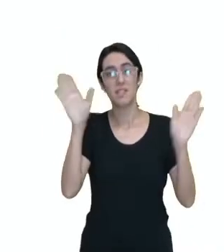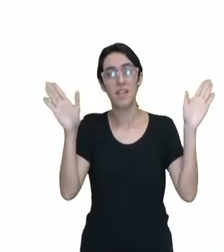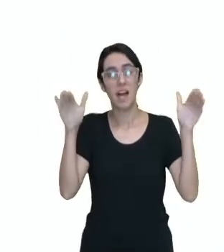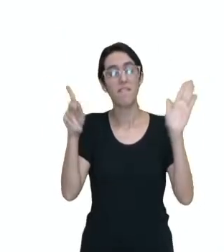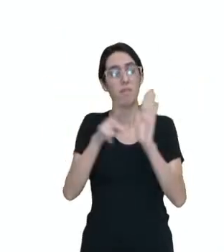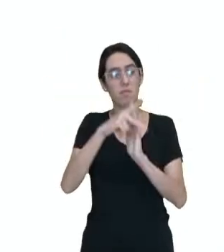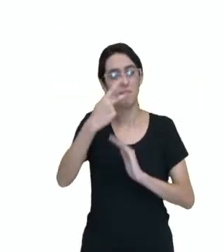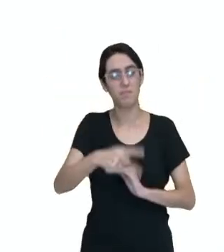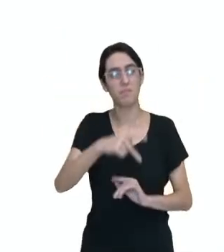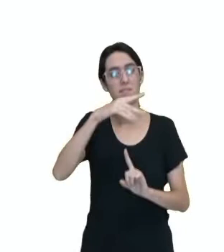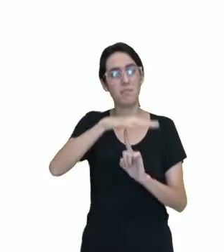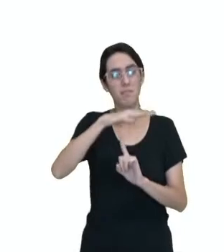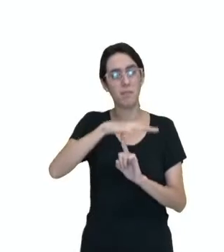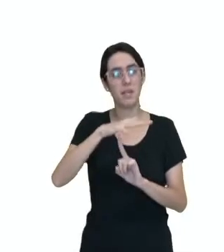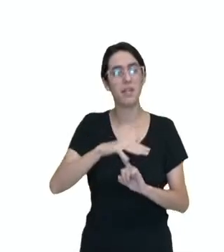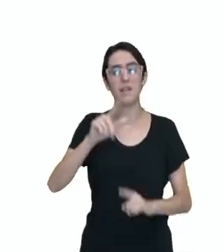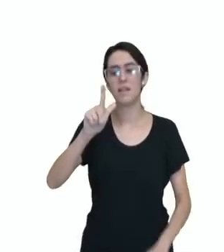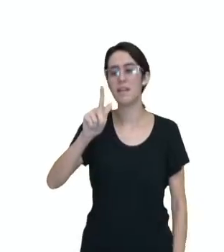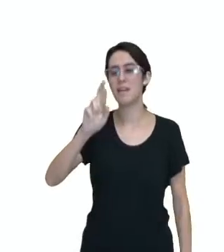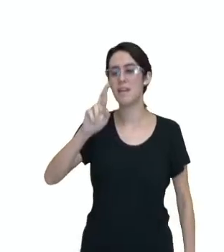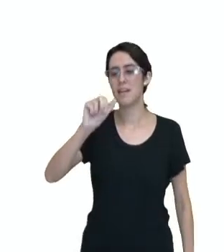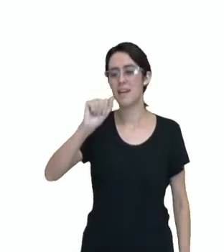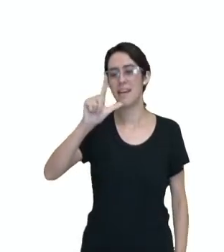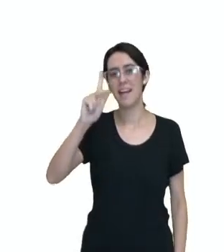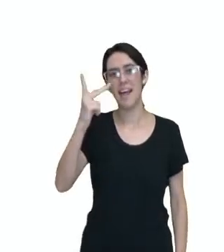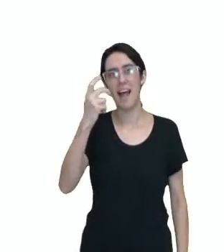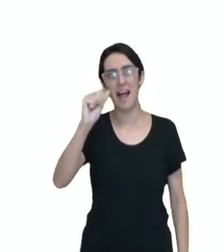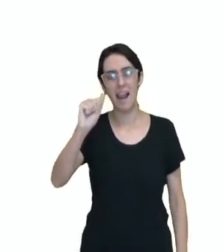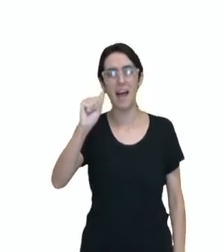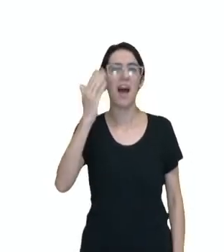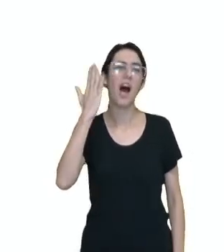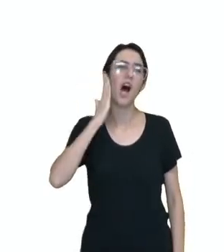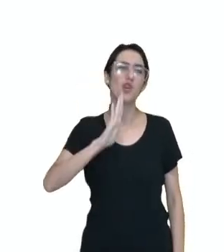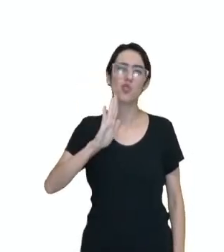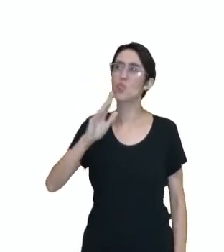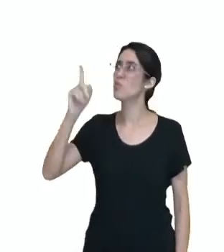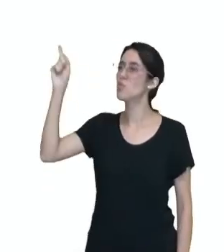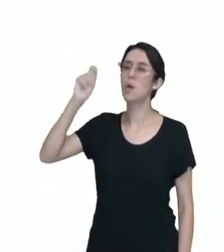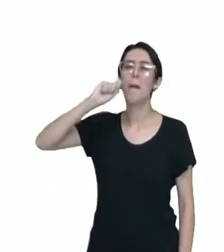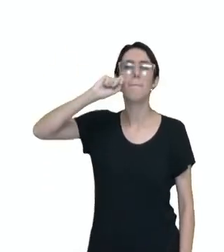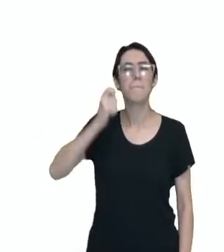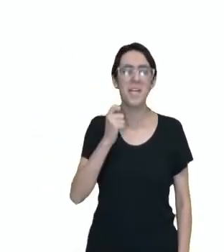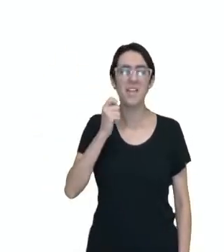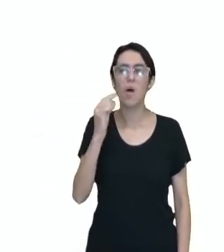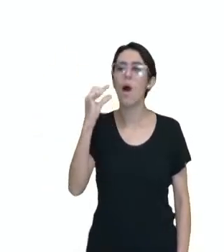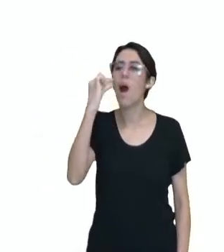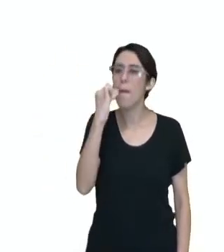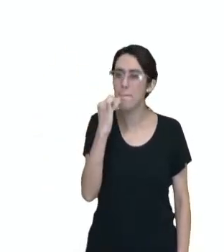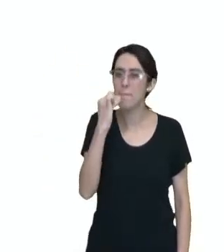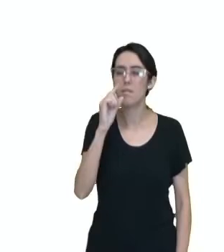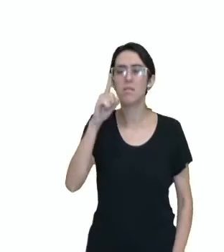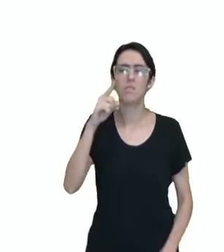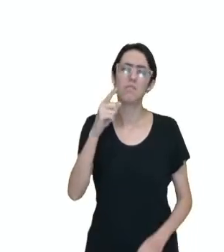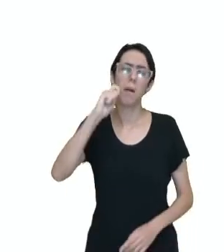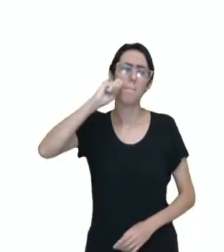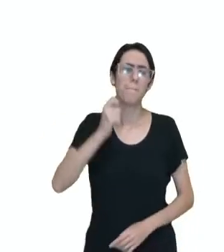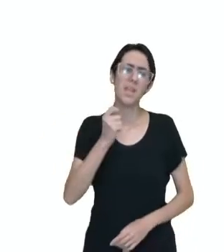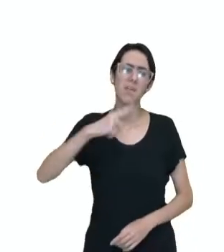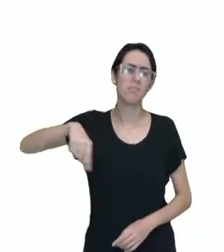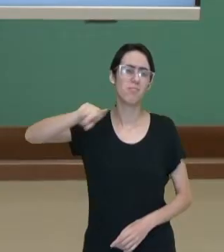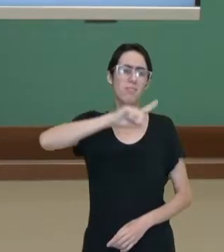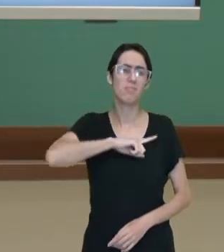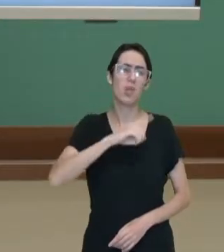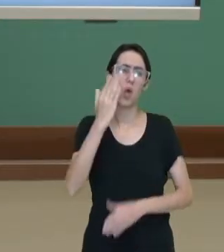do Paraná, a gralha azul com um pinhão no bico, né? O pinhão aí, que é um dos pratos típicos, né?